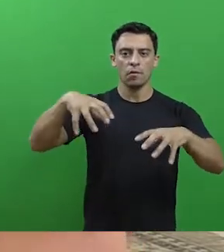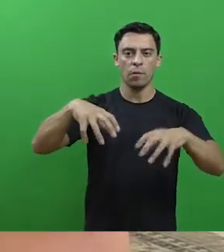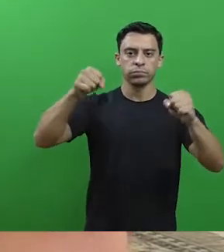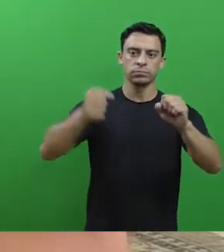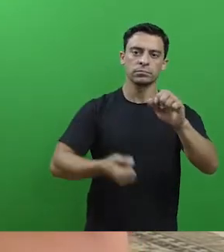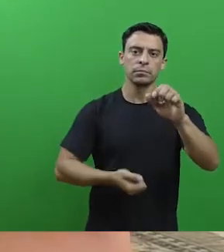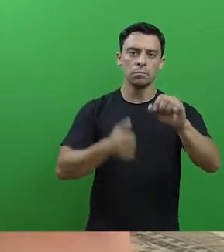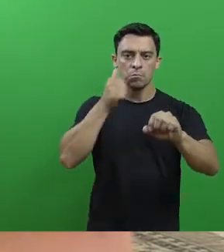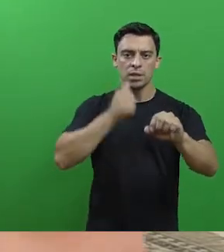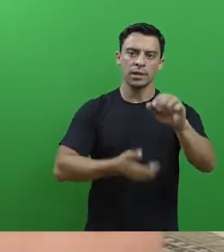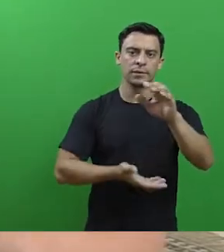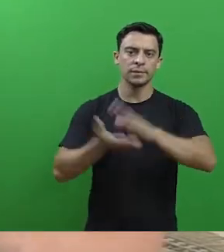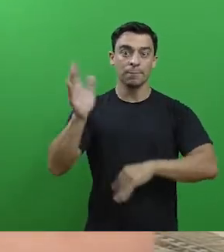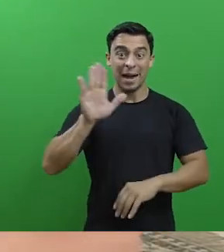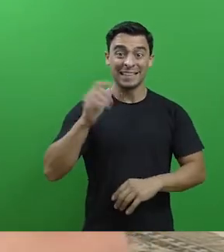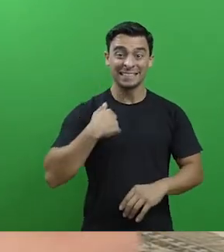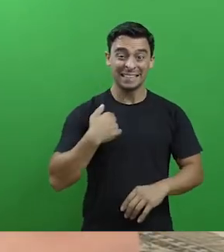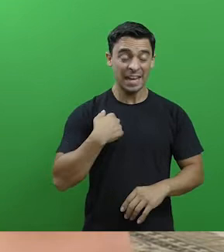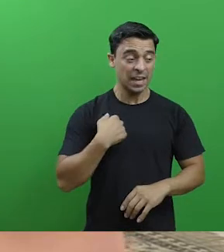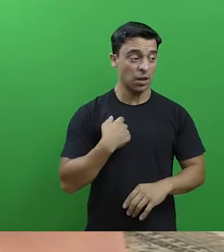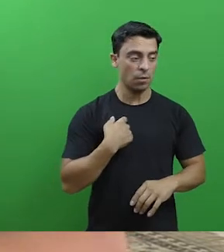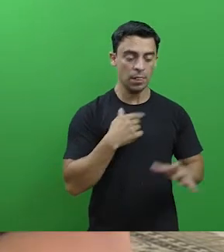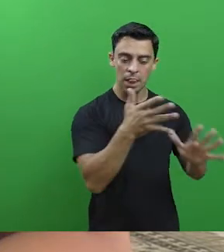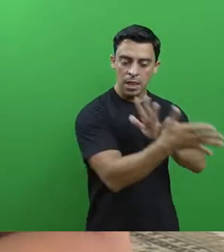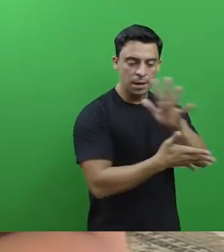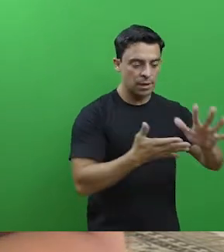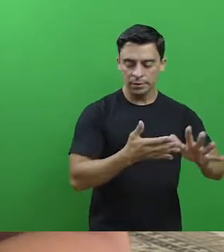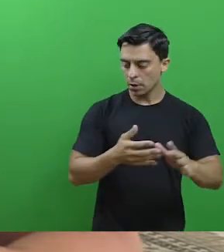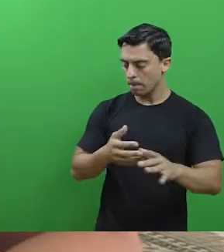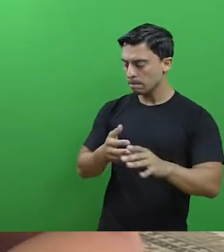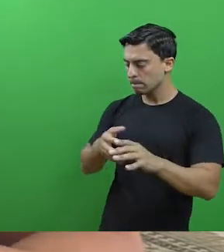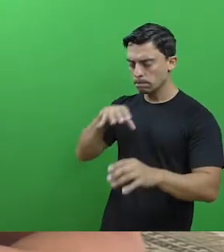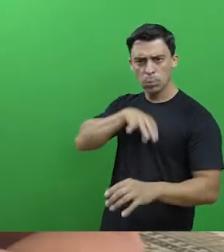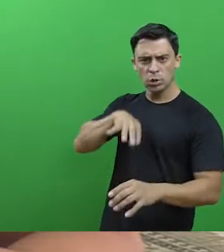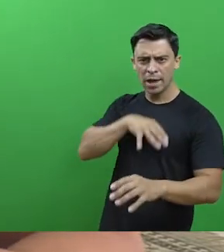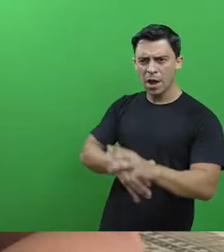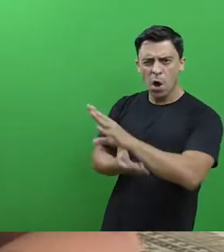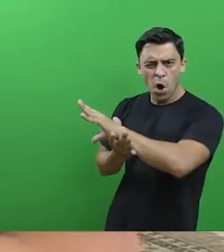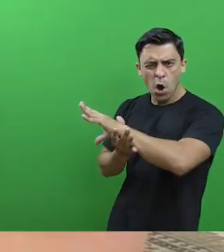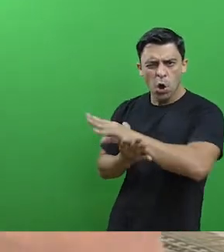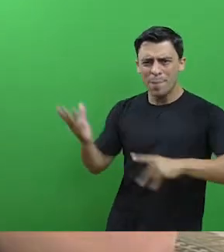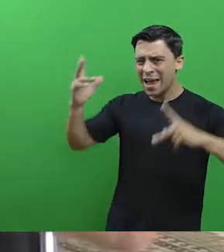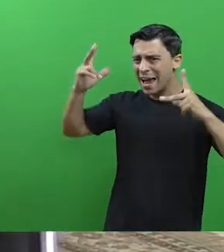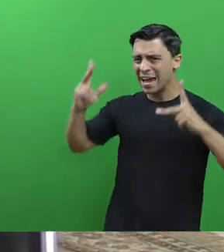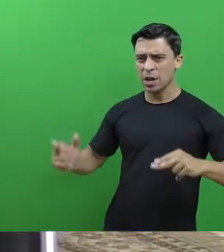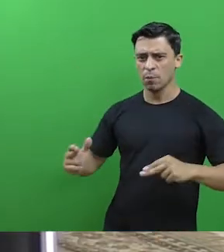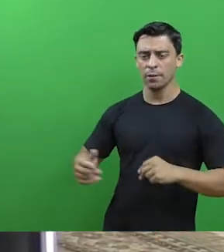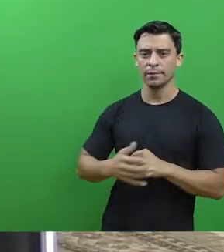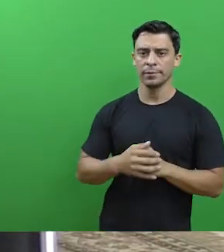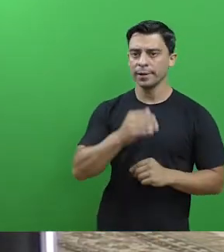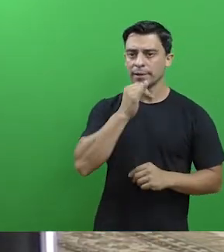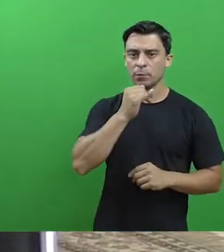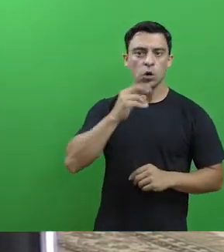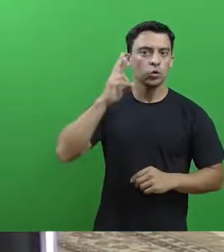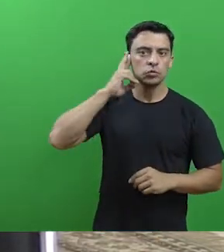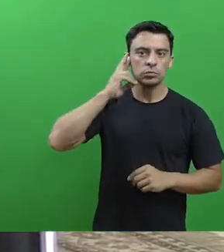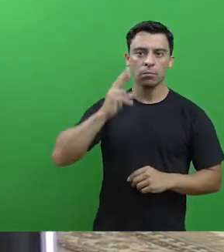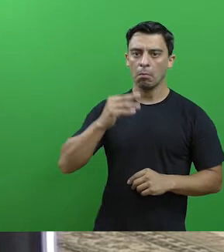Libras na estrutura de português. E como é a estrutura do português, para o surdo fica incompreensível. Ficaria assim, ó.